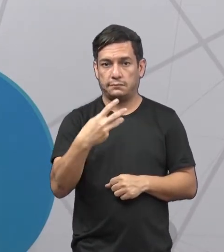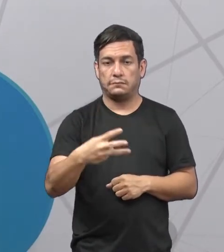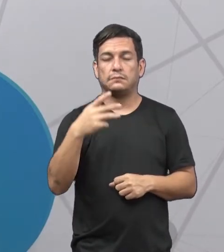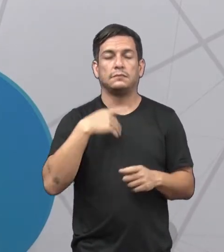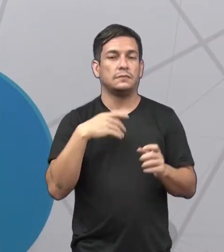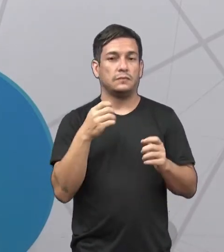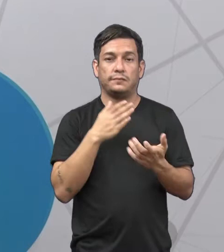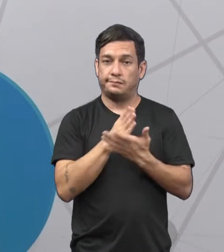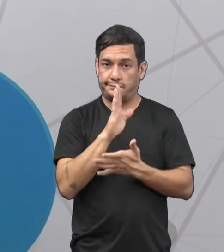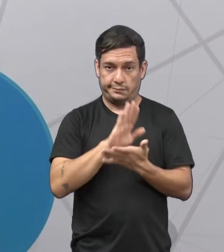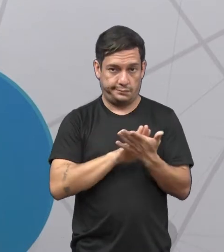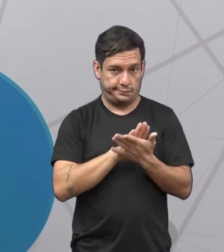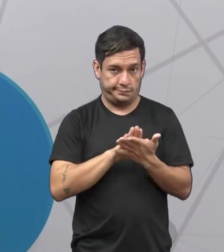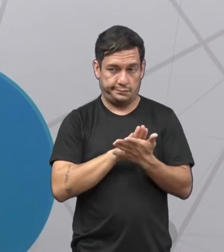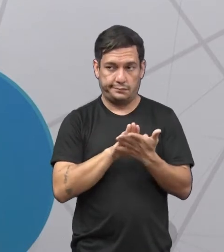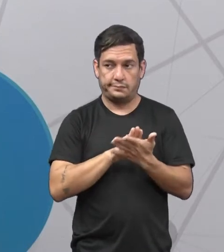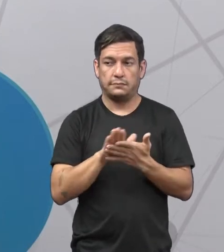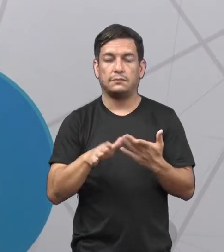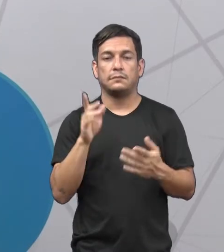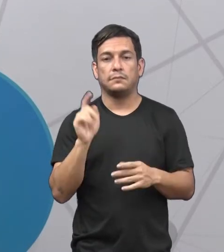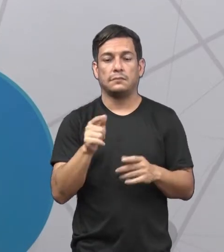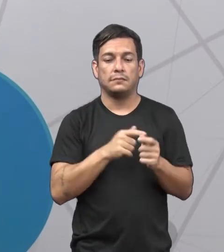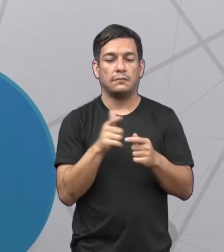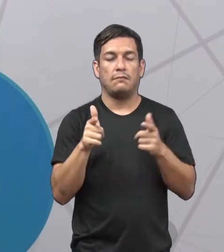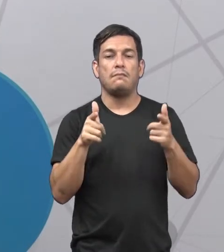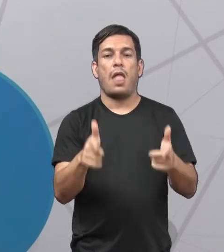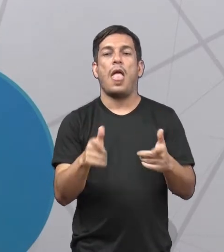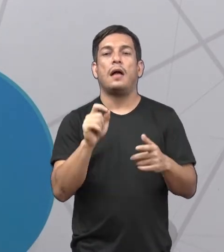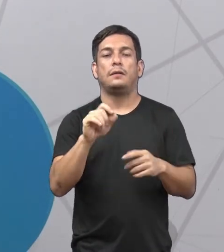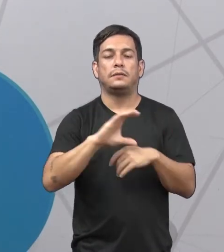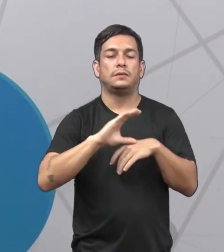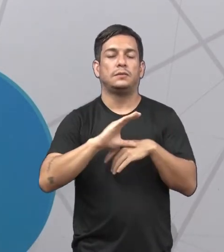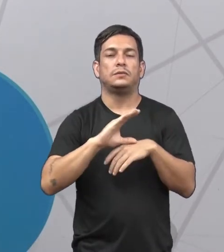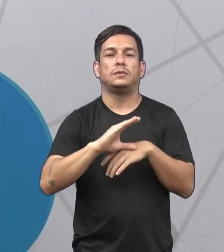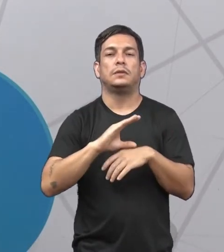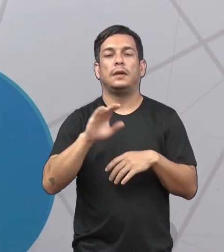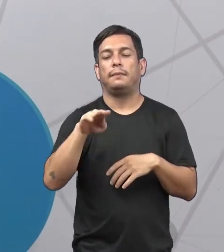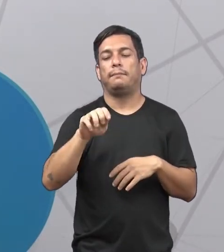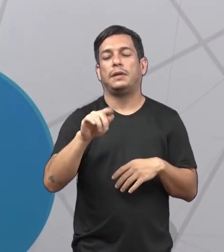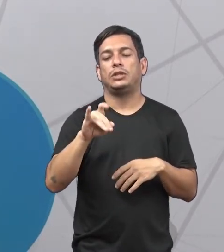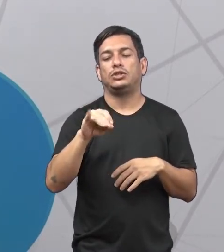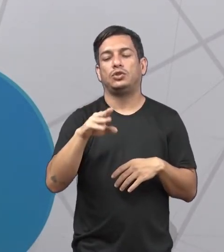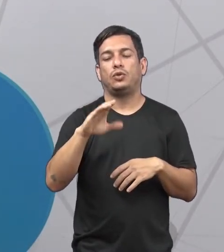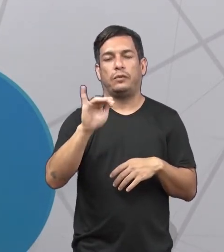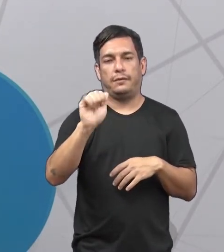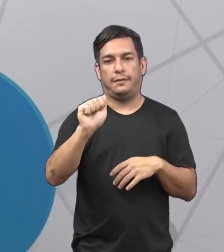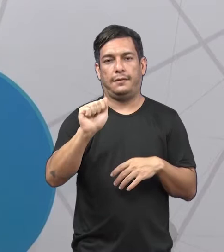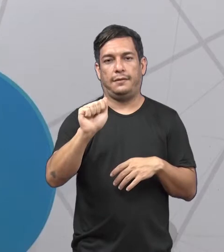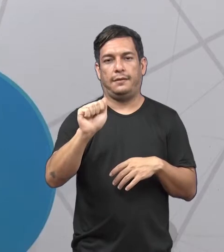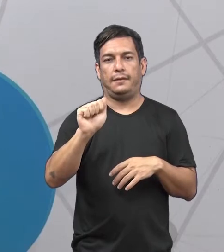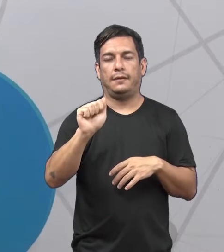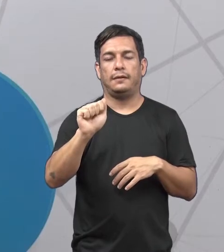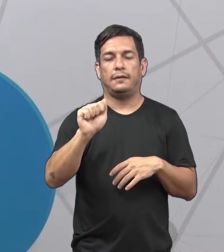foi aprovada, que foi apelidada até de Constituição da Mandioca,